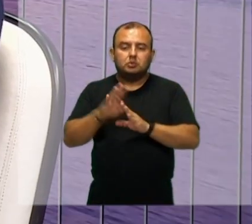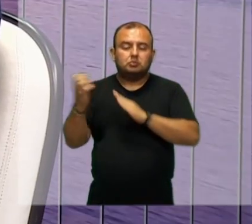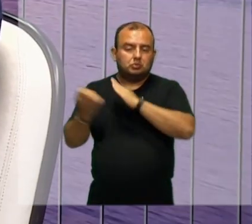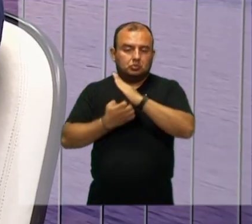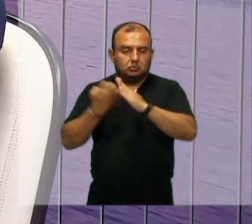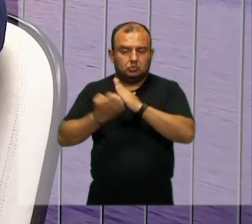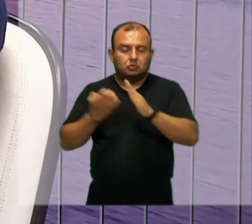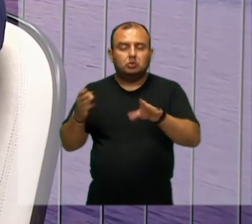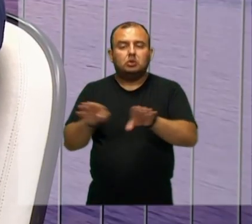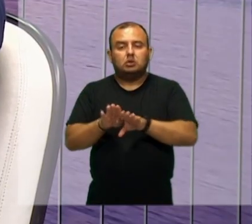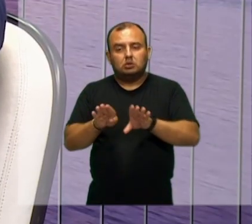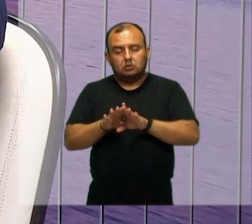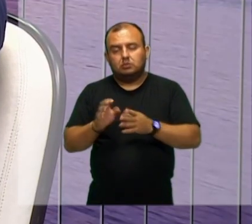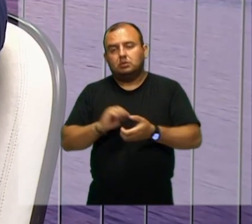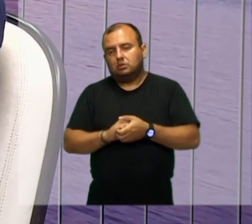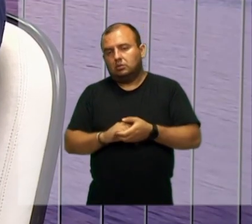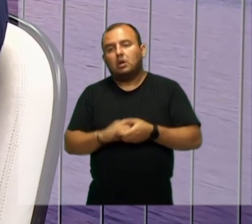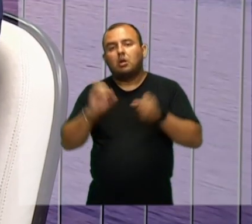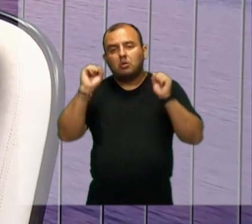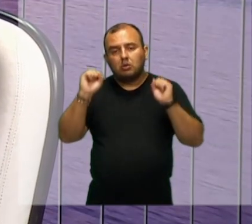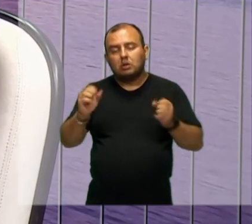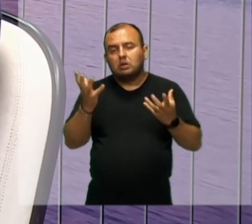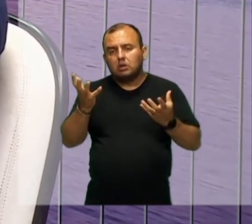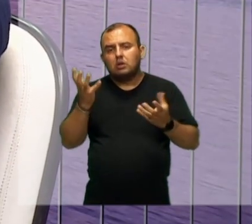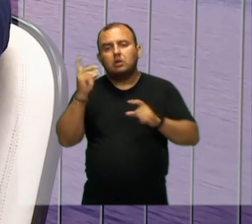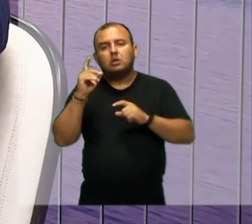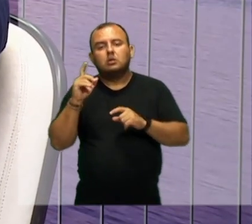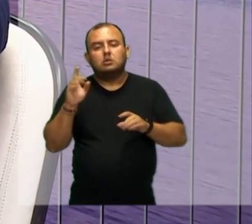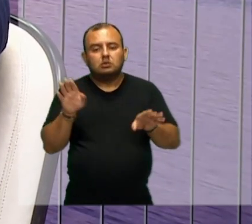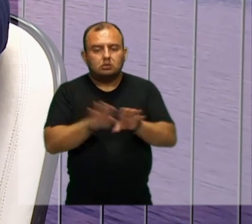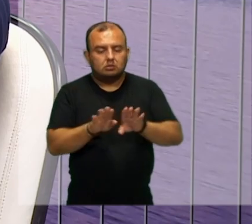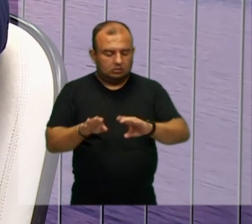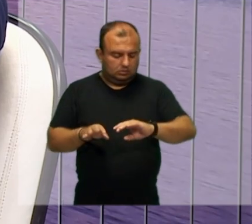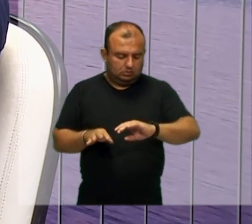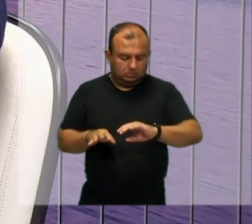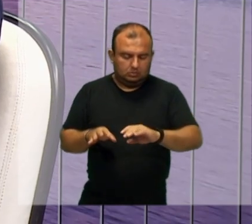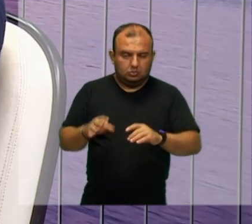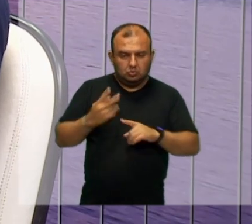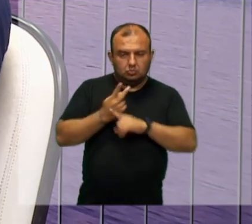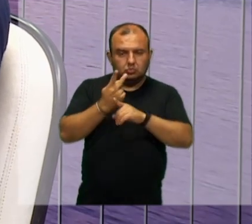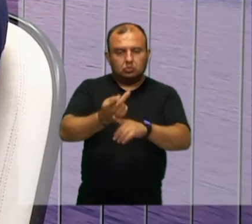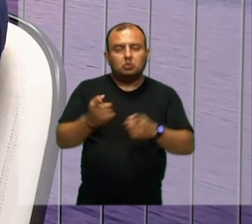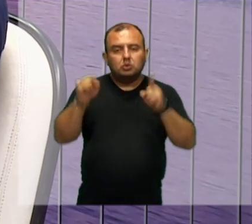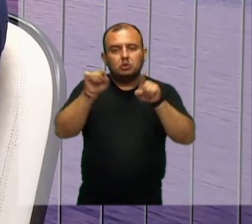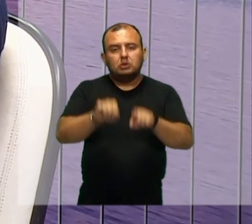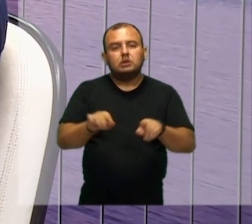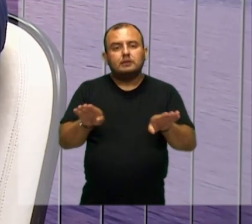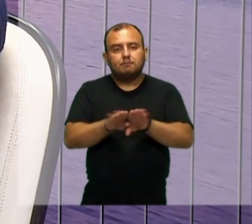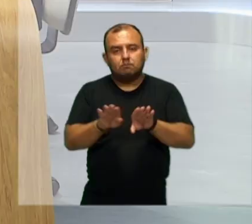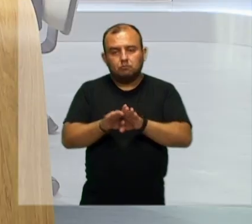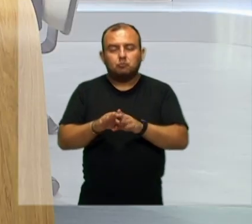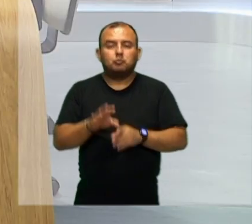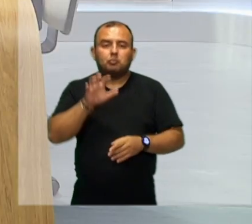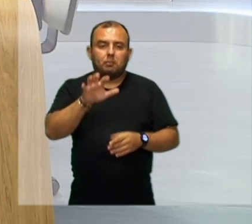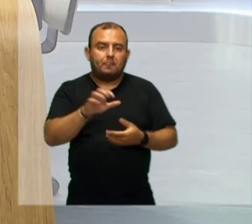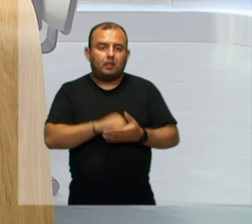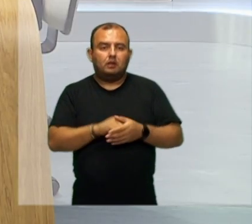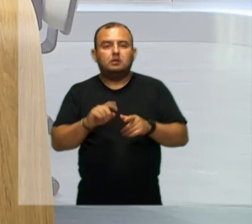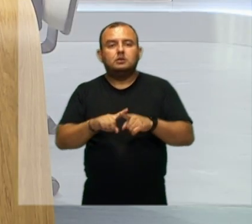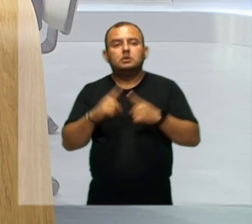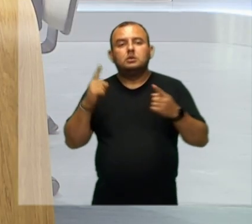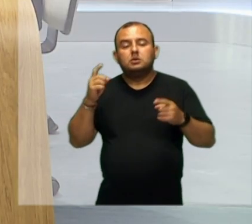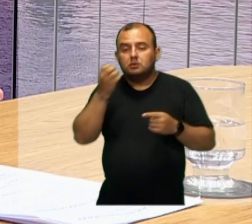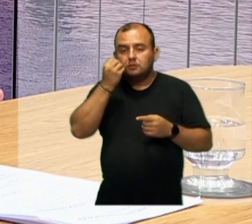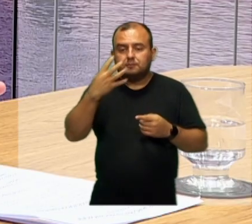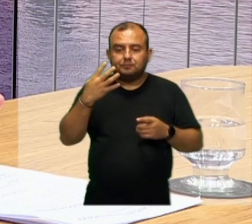e para as empresas que queiram aí buscar uma parceria nesse sentido. Mas que